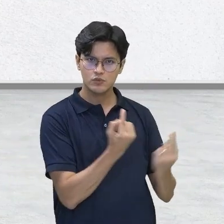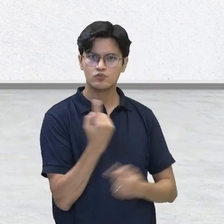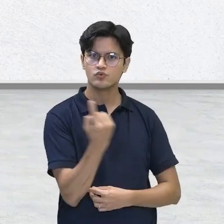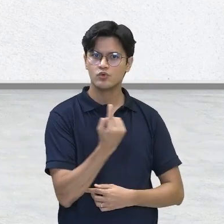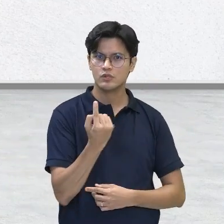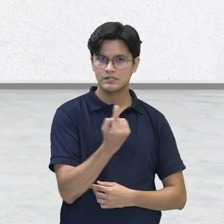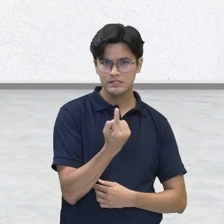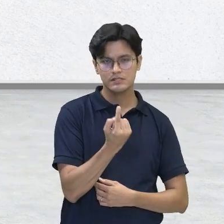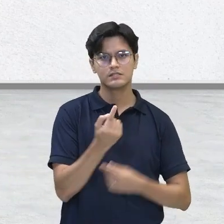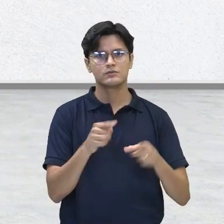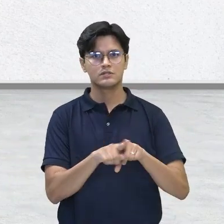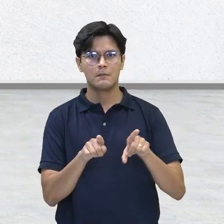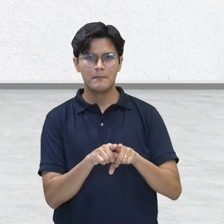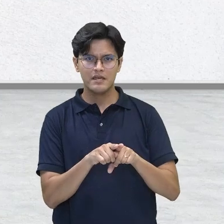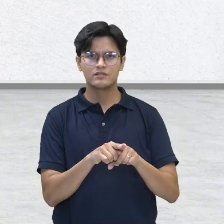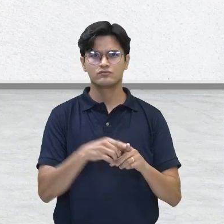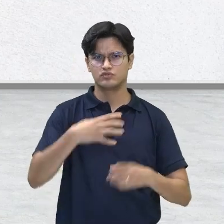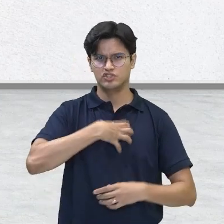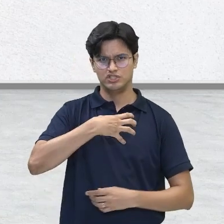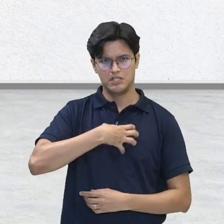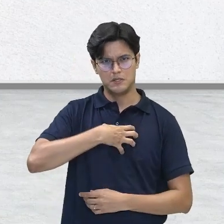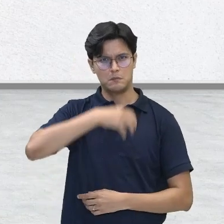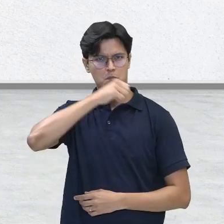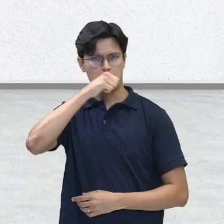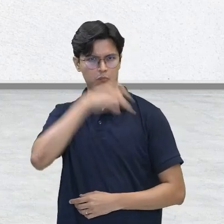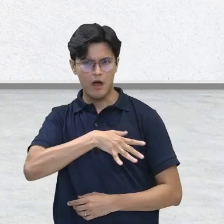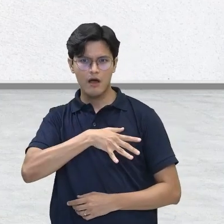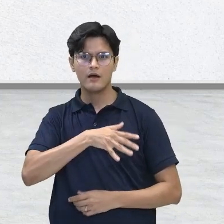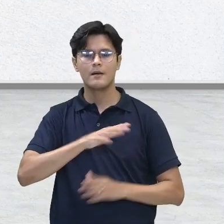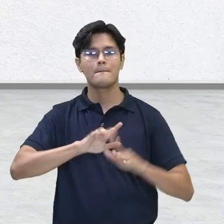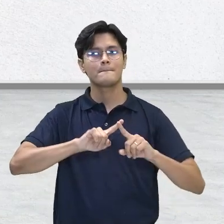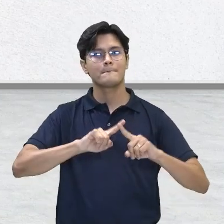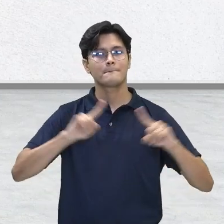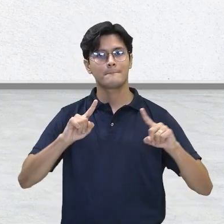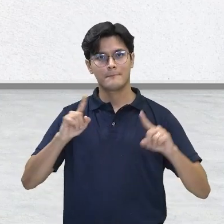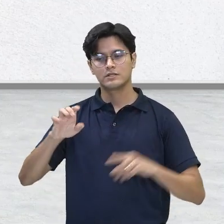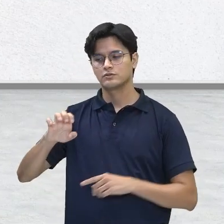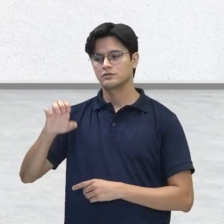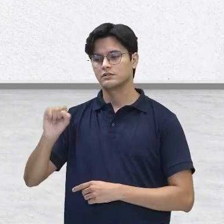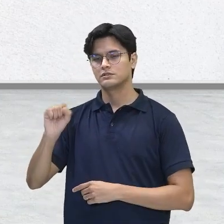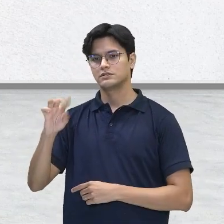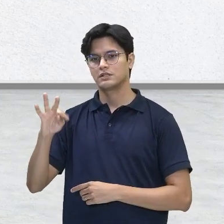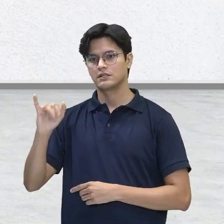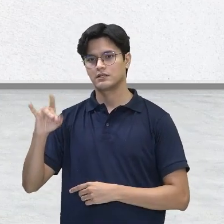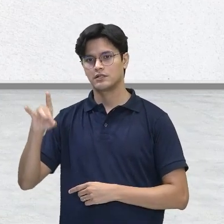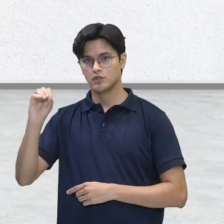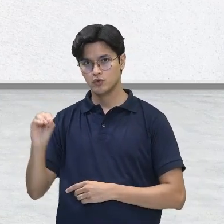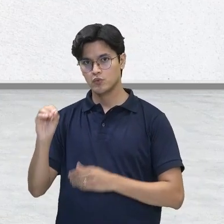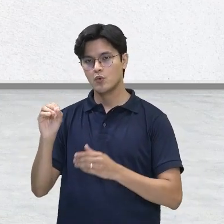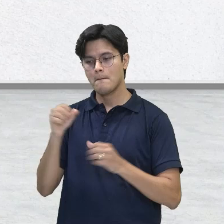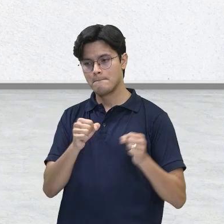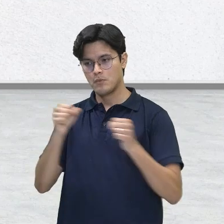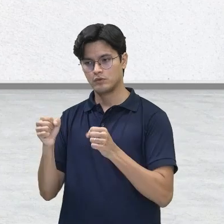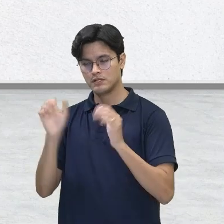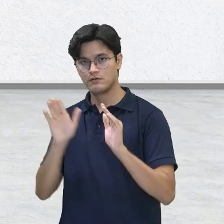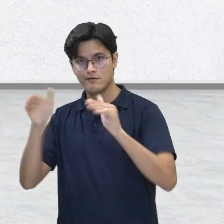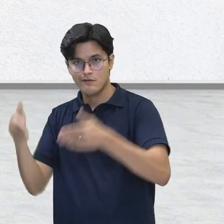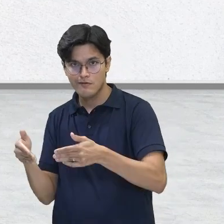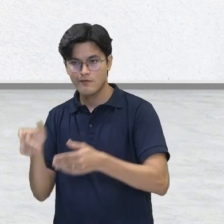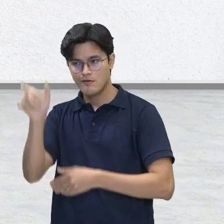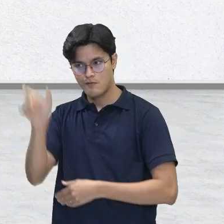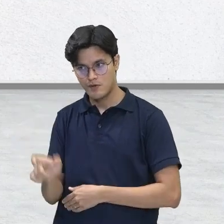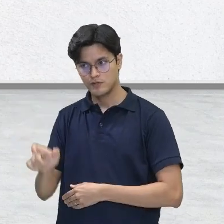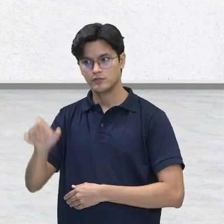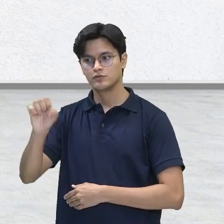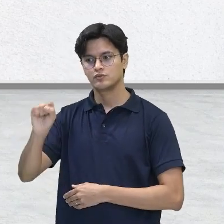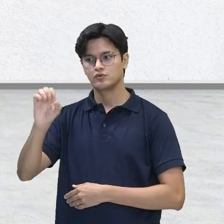contrato social, ele vai transferir poder a um soberano para manter a paz. Então, as pessoas